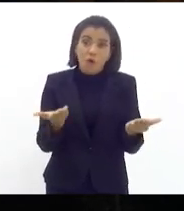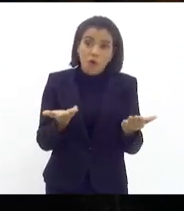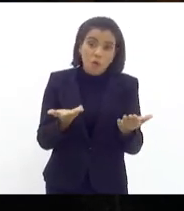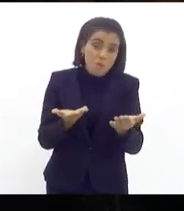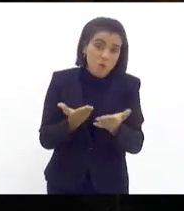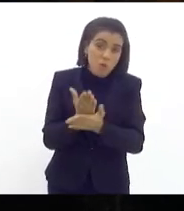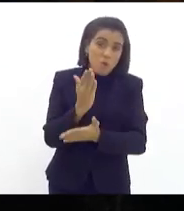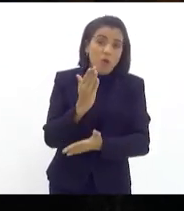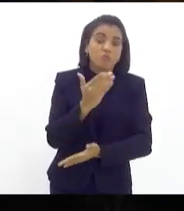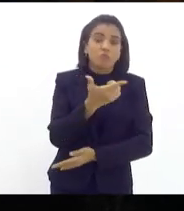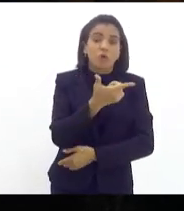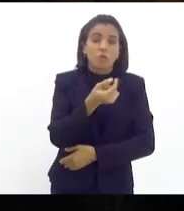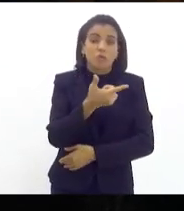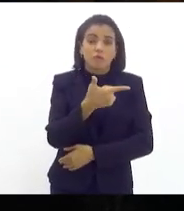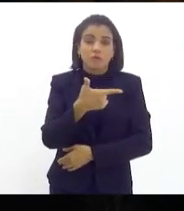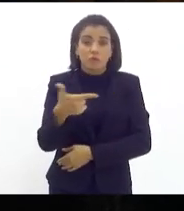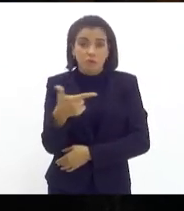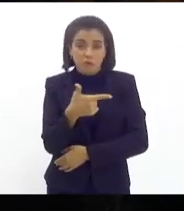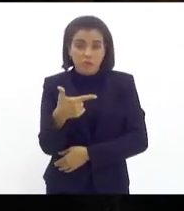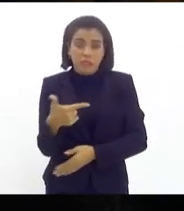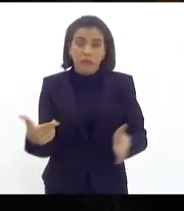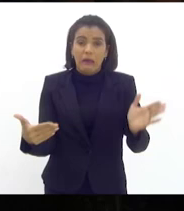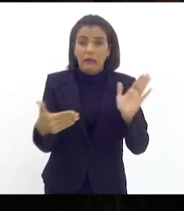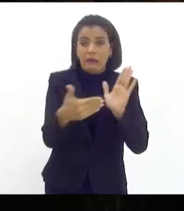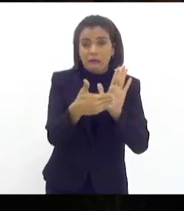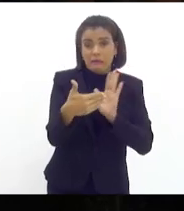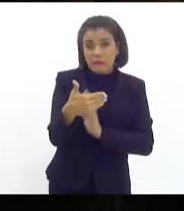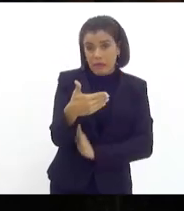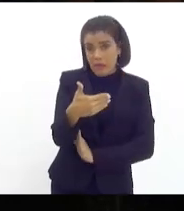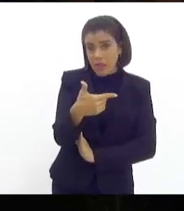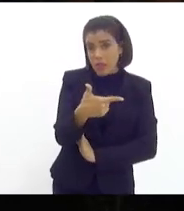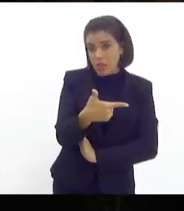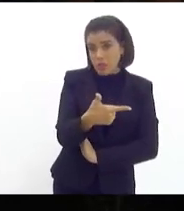2022 até 2031